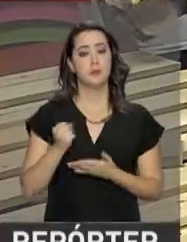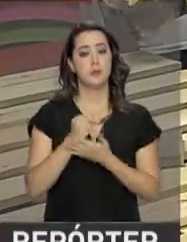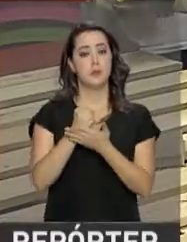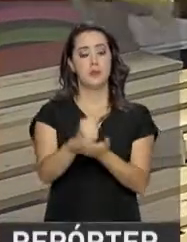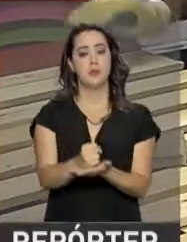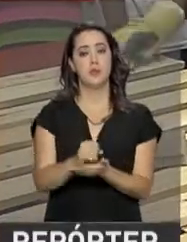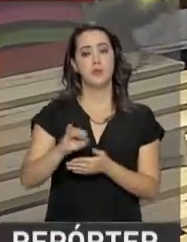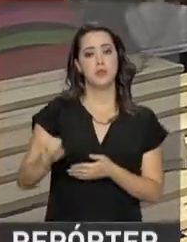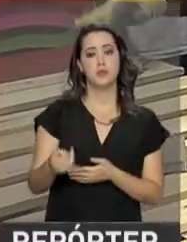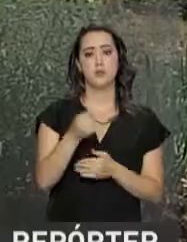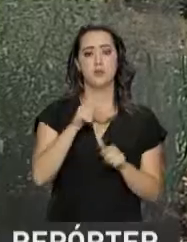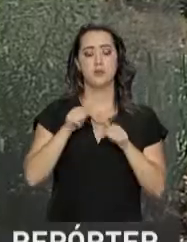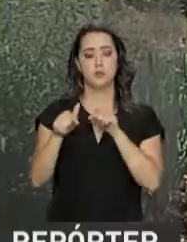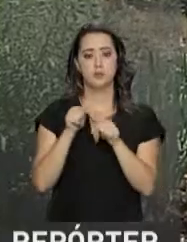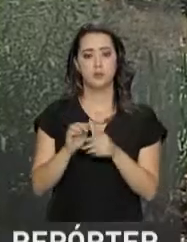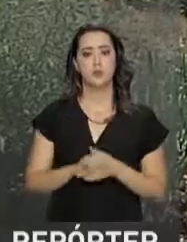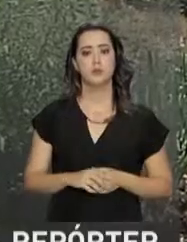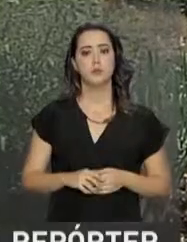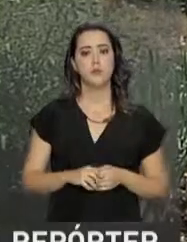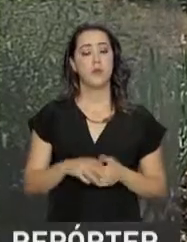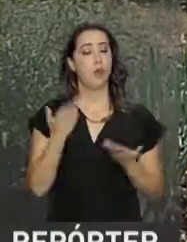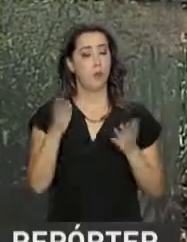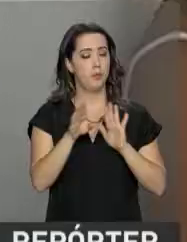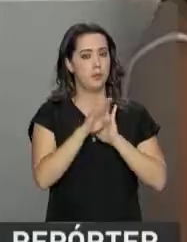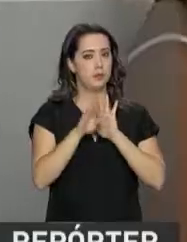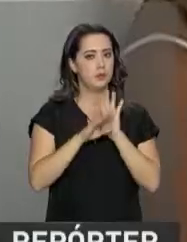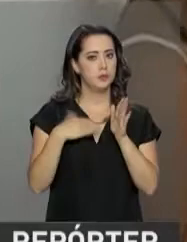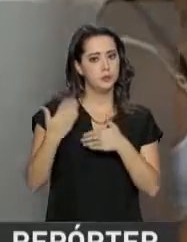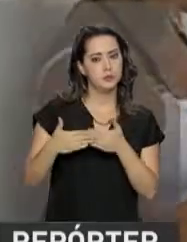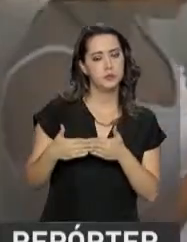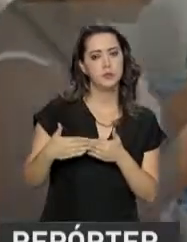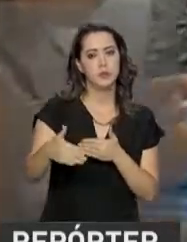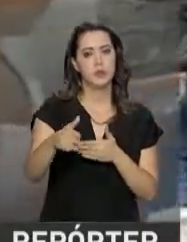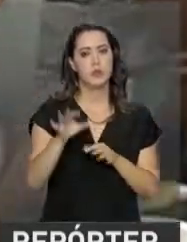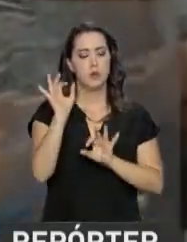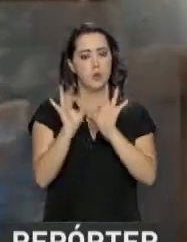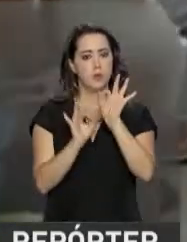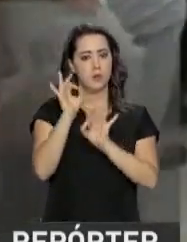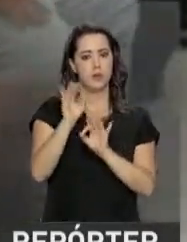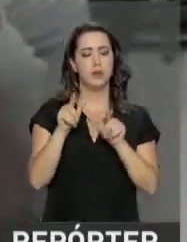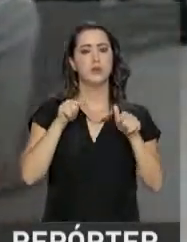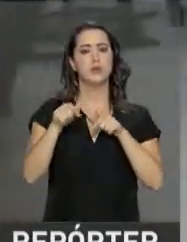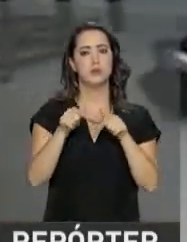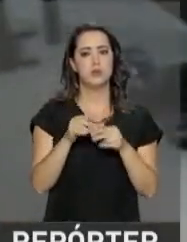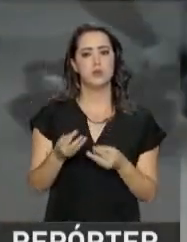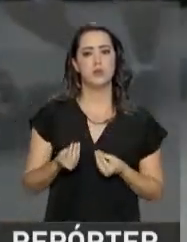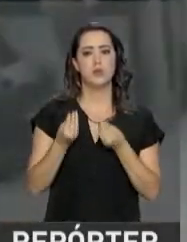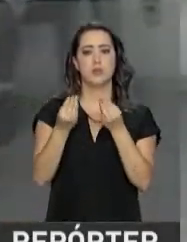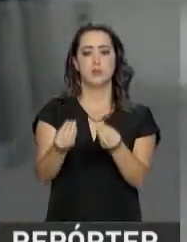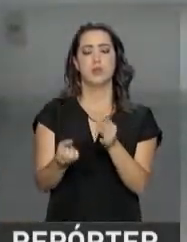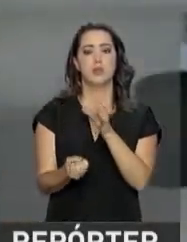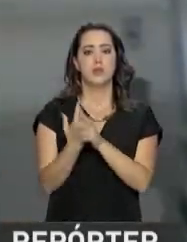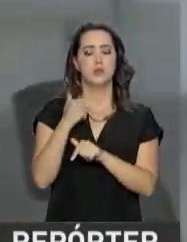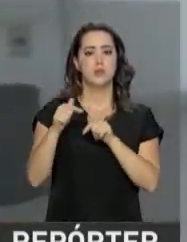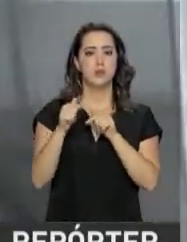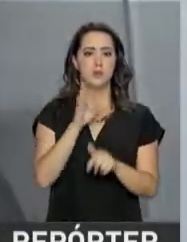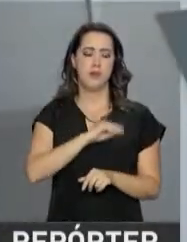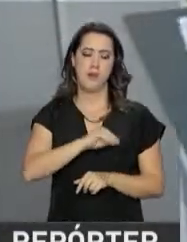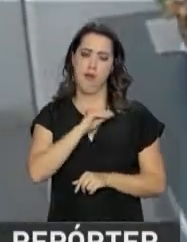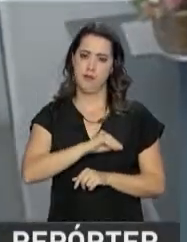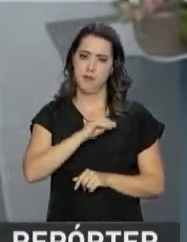oferece oportunidade de emprego. Com o programa Progredir, um plano de ações veio gerar trabalho e renda